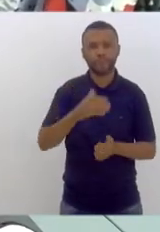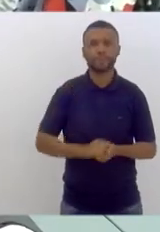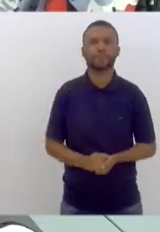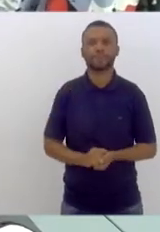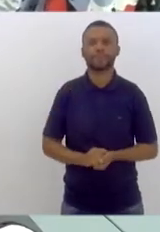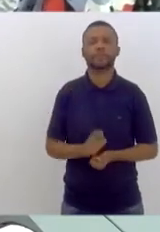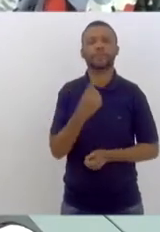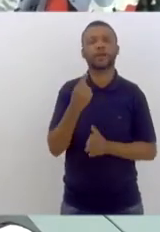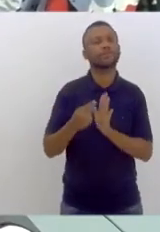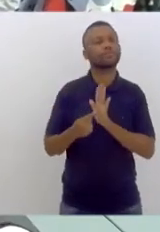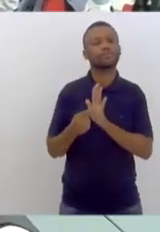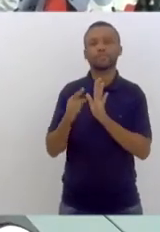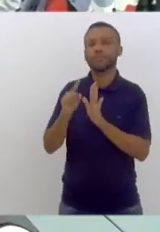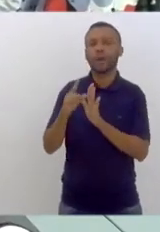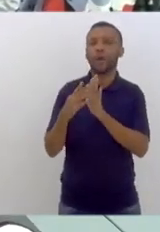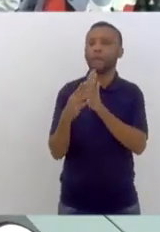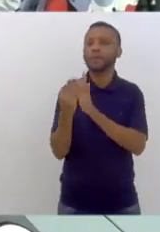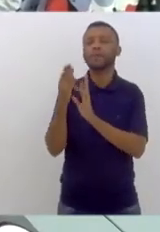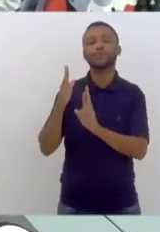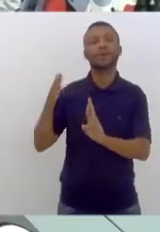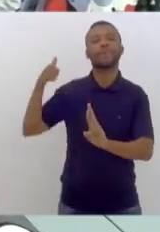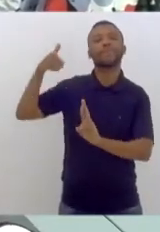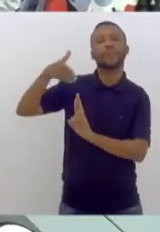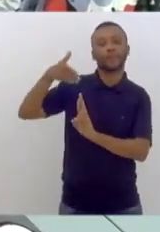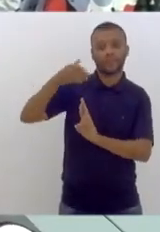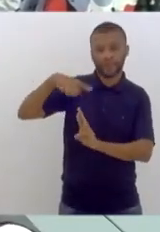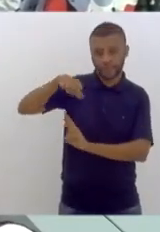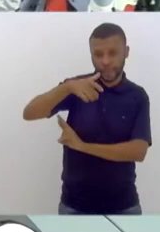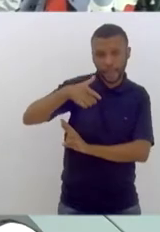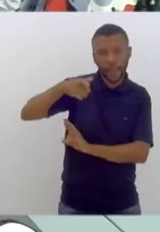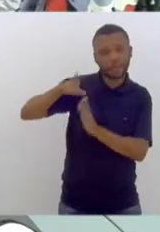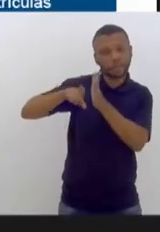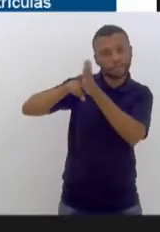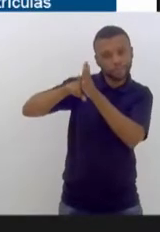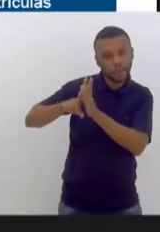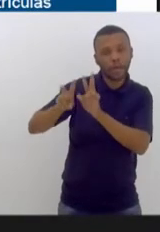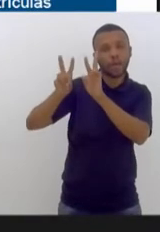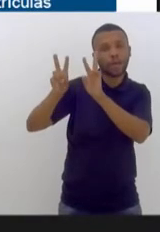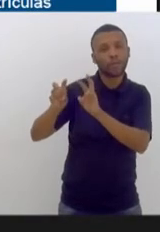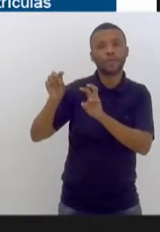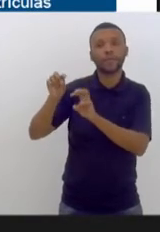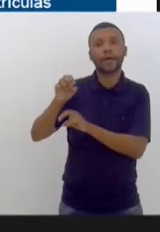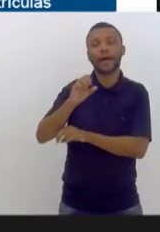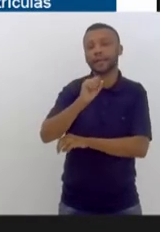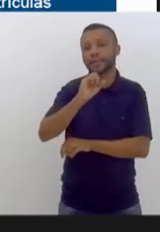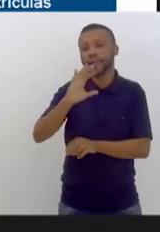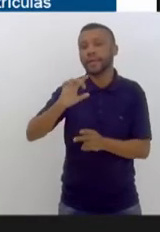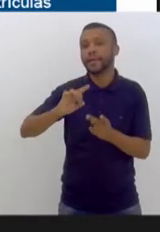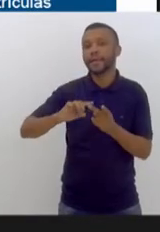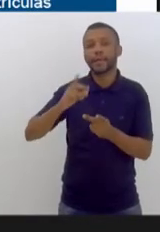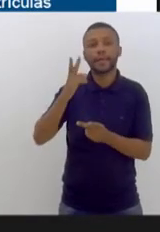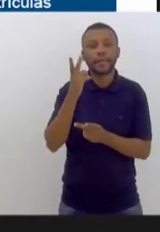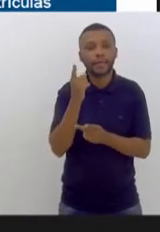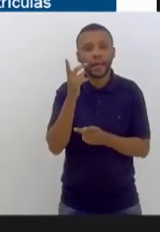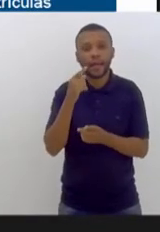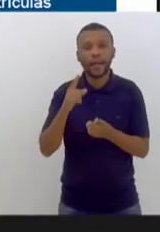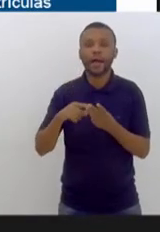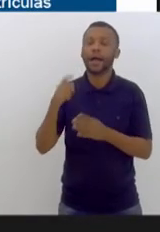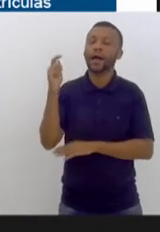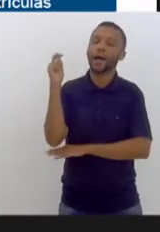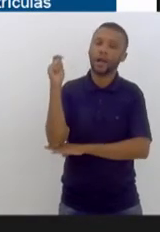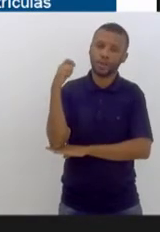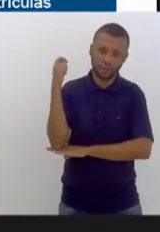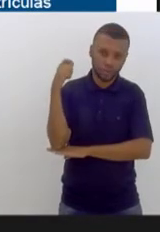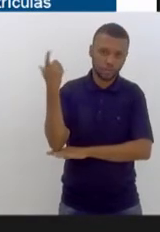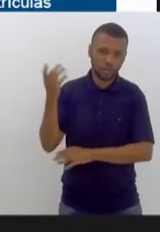colocou aqui os modelos de referência, quem quiser observar mais sobre Santa Catarina, Ceará e Rio Grande do Sul. Então,